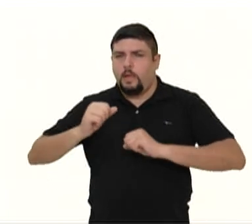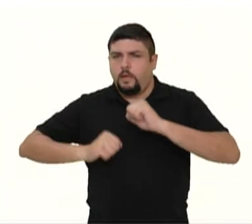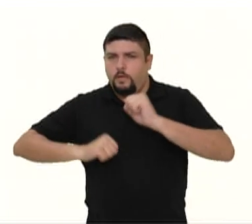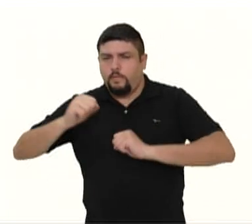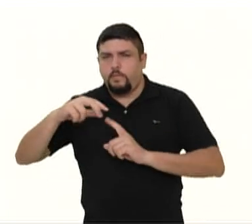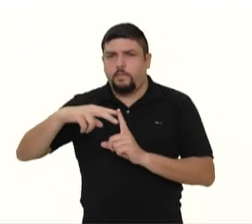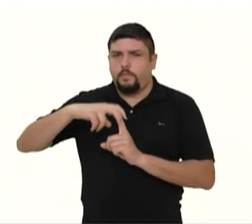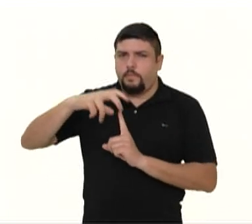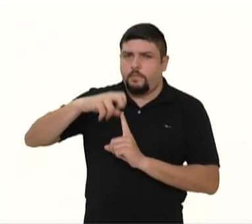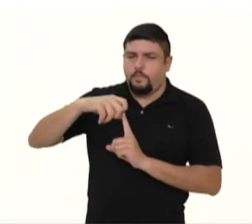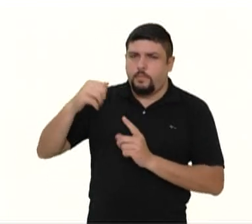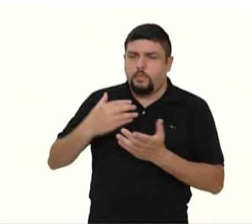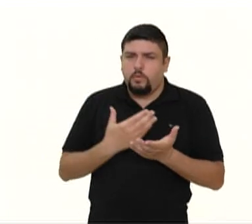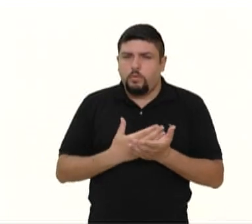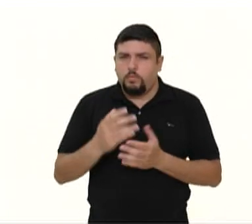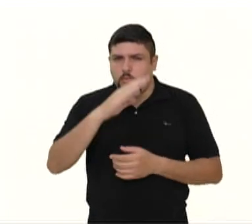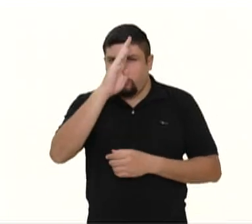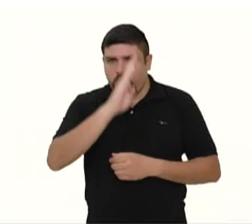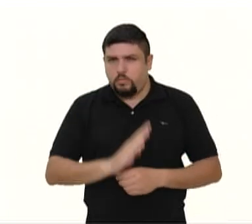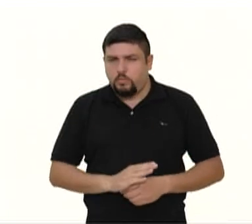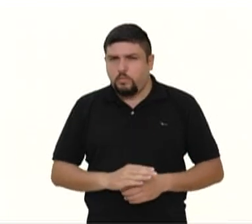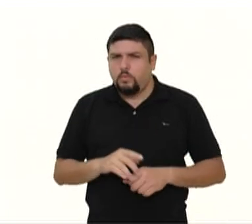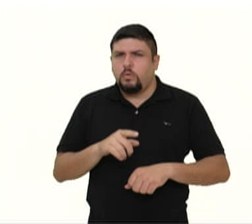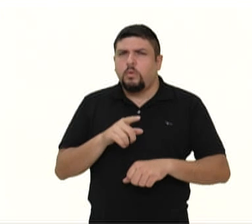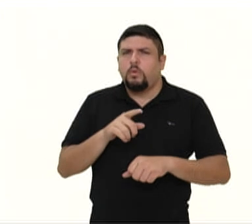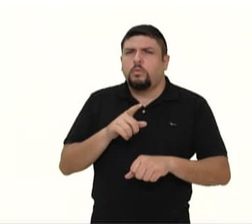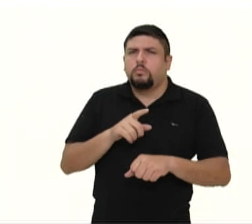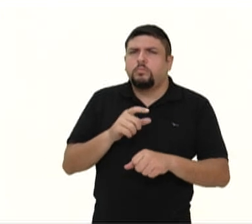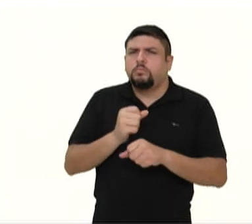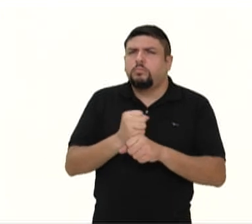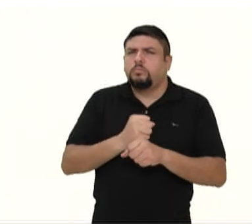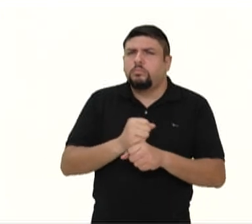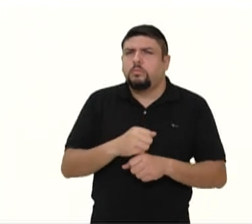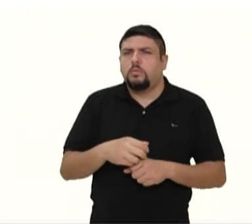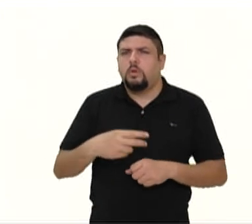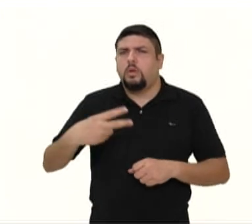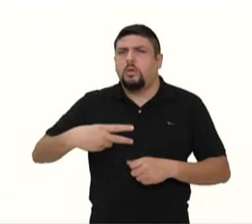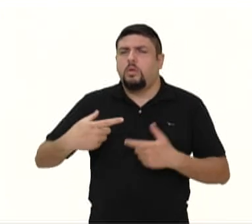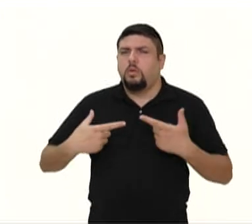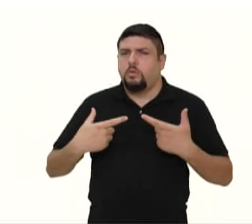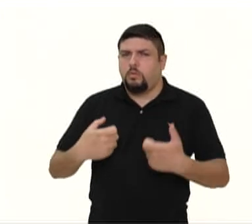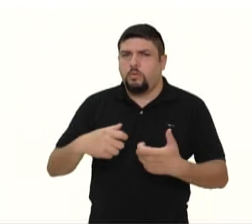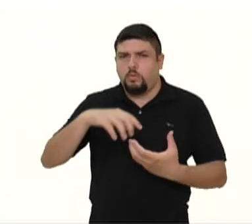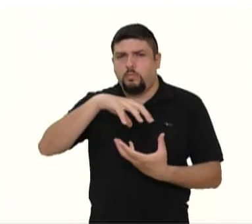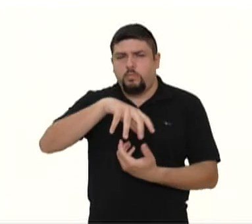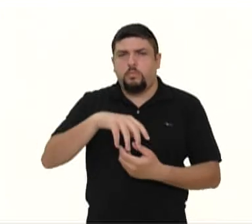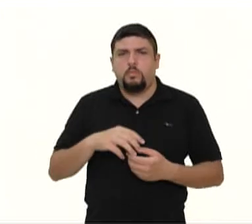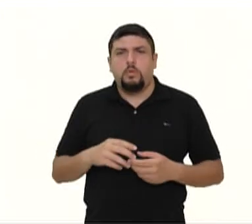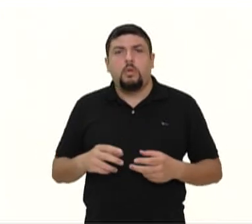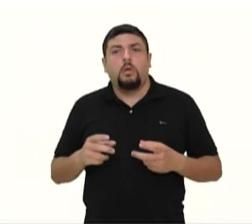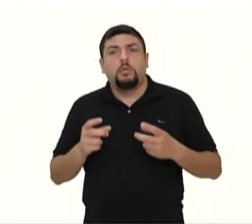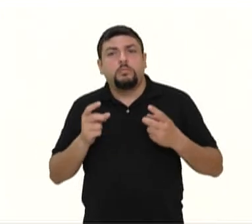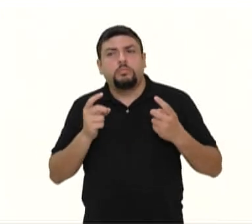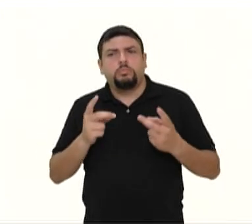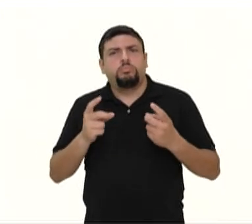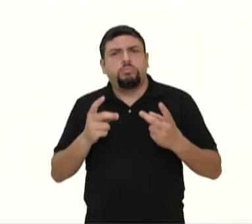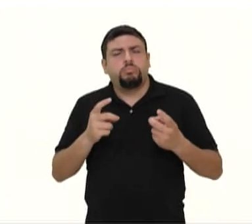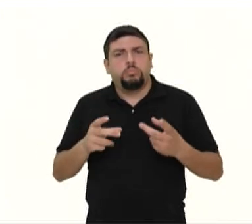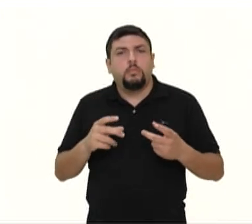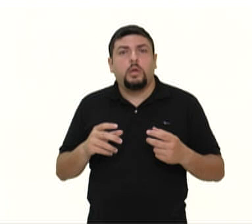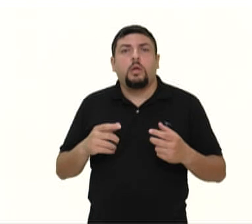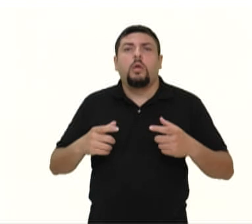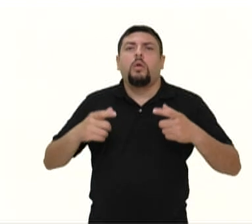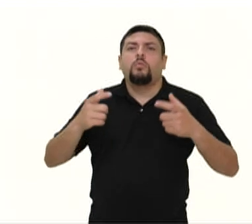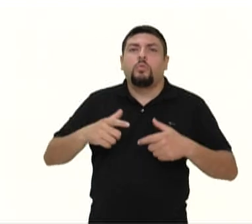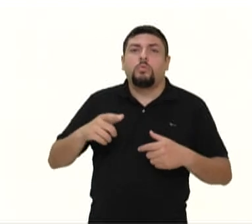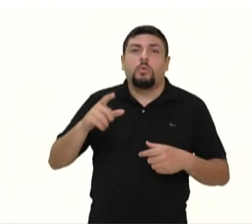começa no Brasil durante a Segunda Guerra Mundial, justamente vendendo refrigerantes aí numa base que os americanos puseram no Nordeste,